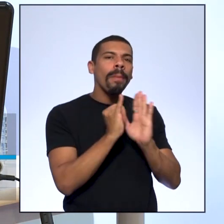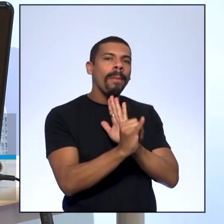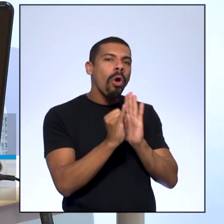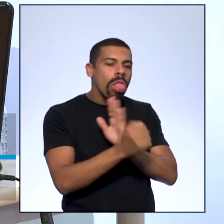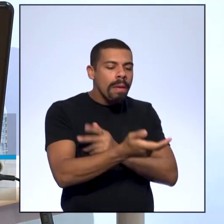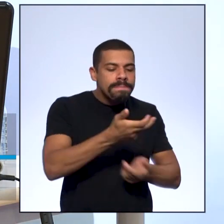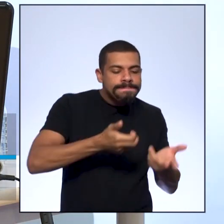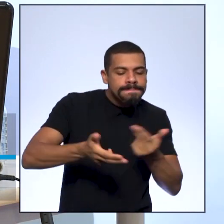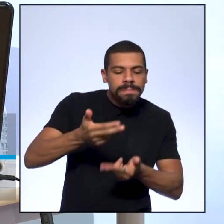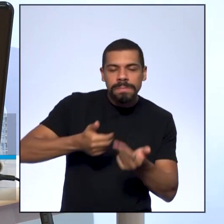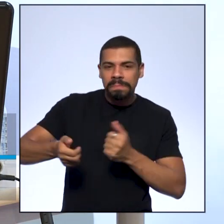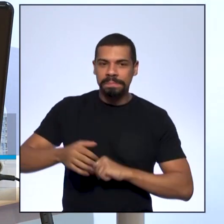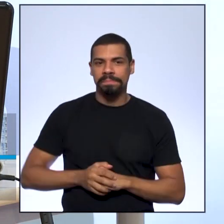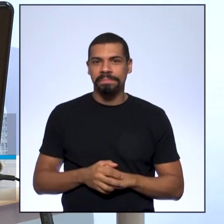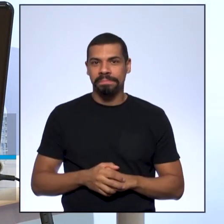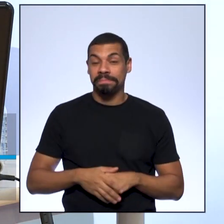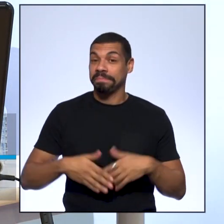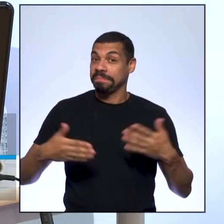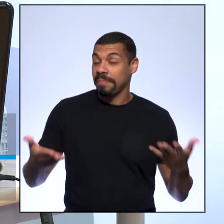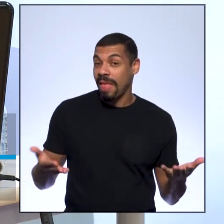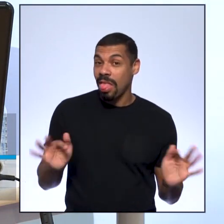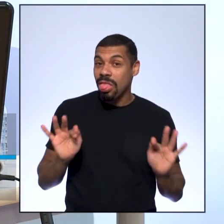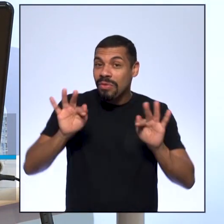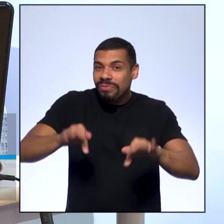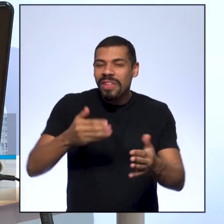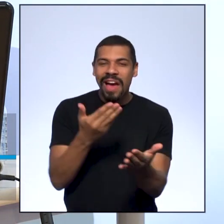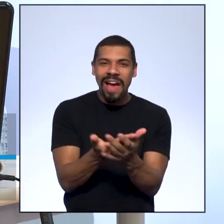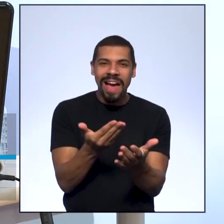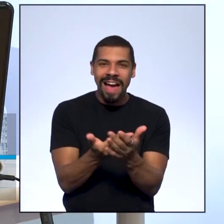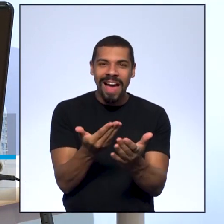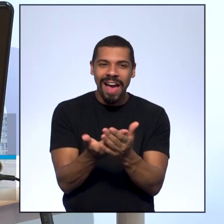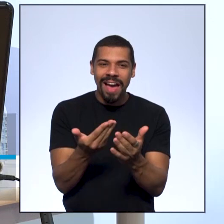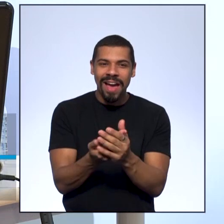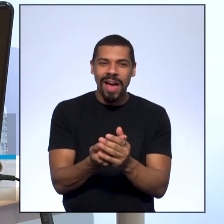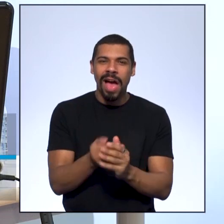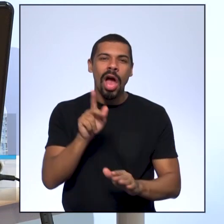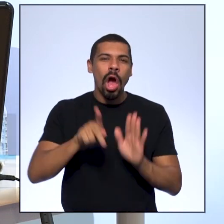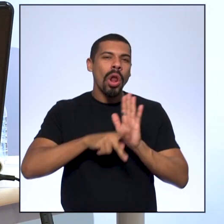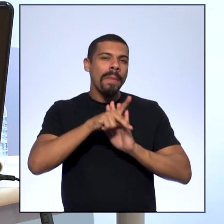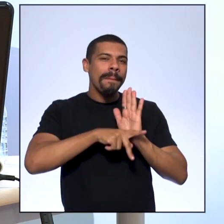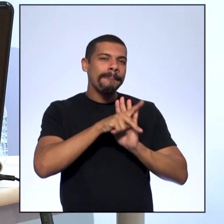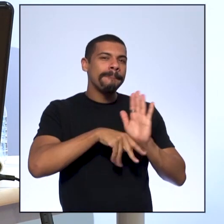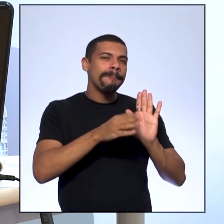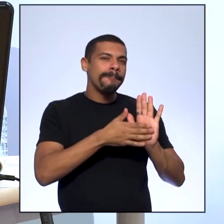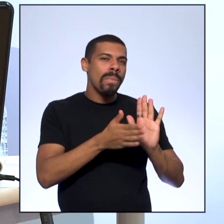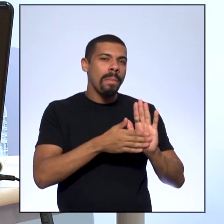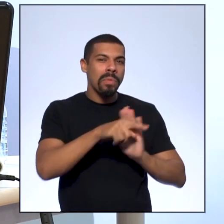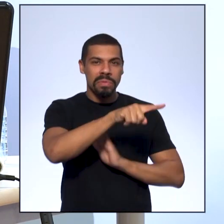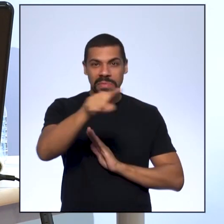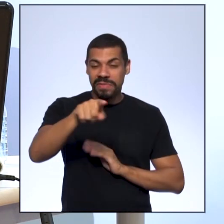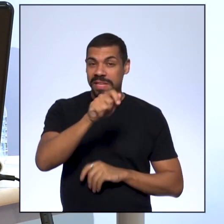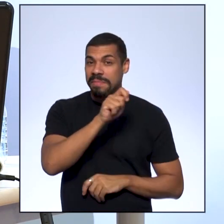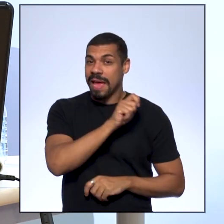Então, para a gente encerrar a nossa aula, vou deixar uma proposta aí de atividade complementar para vocês